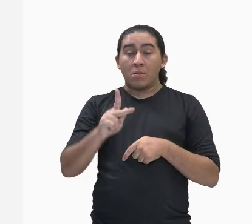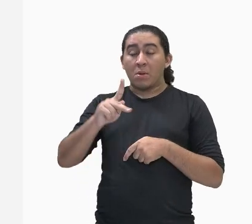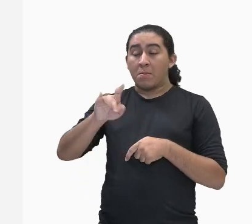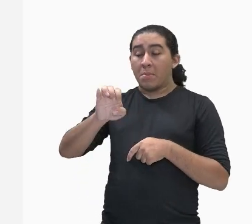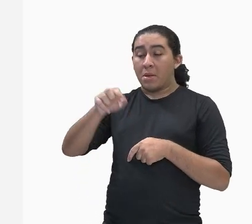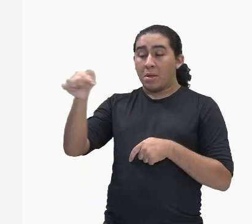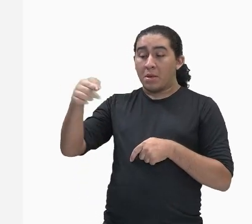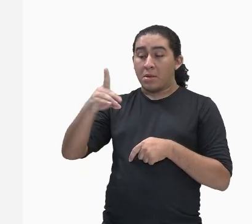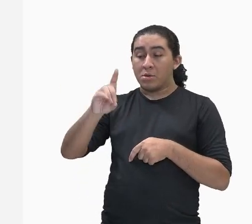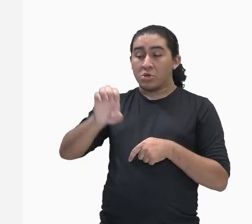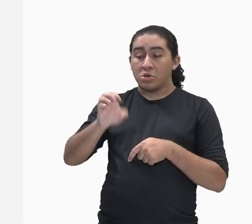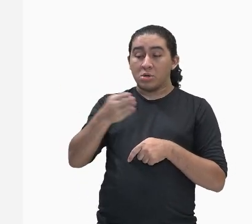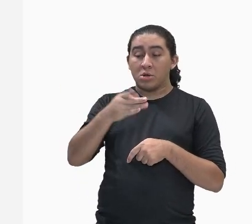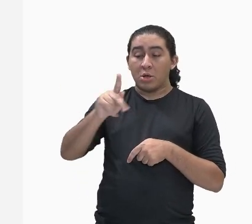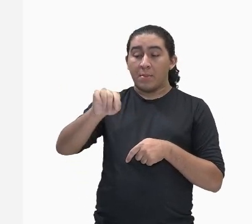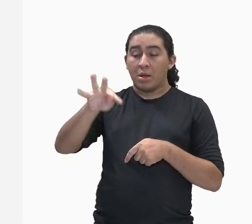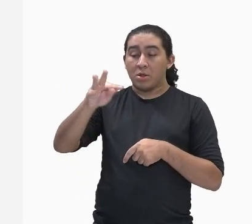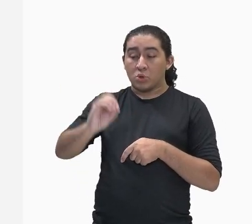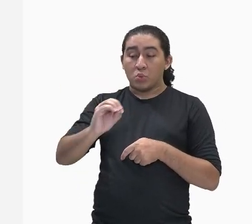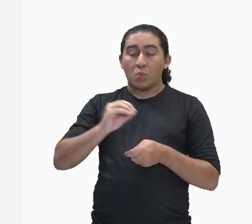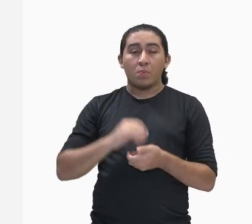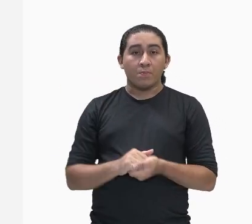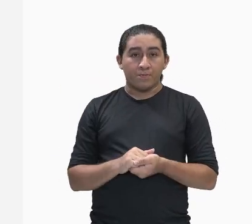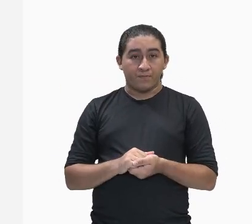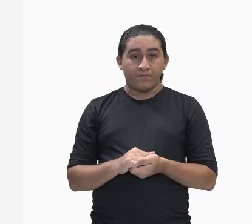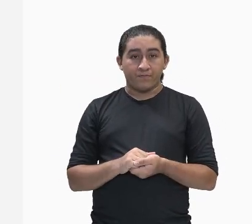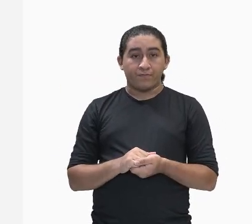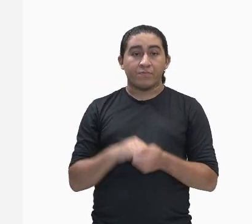mas o pato, né, de pato, foi